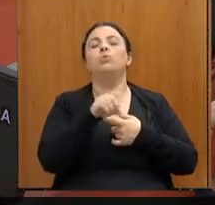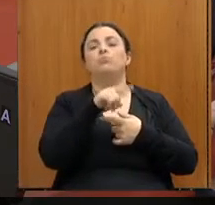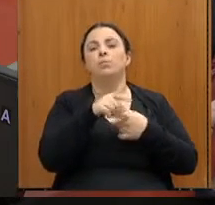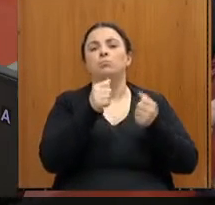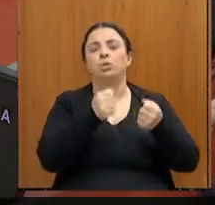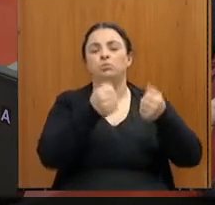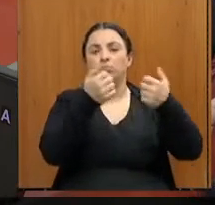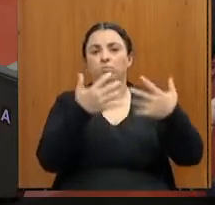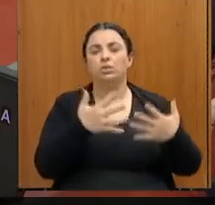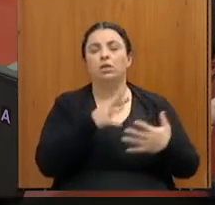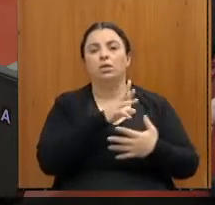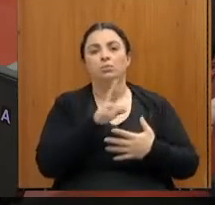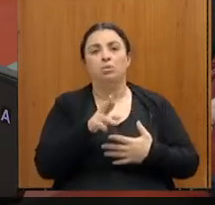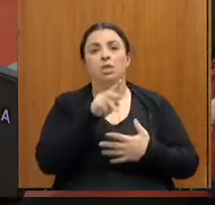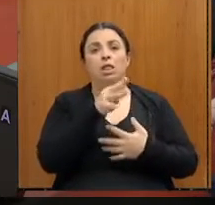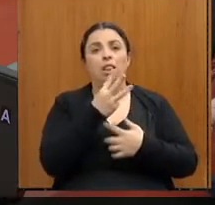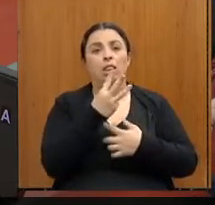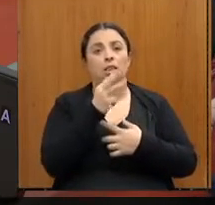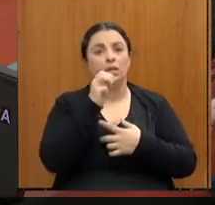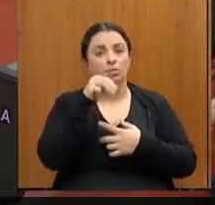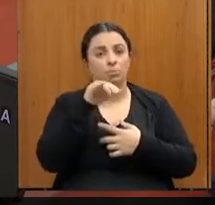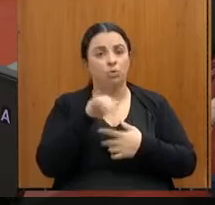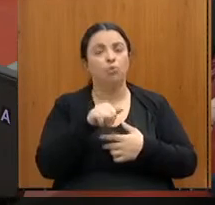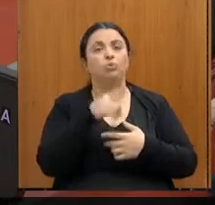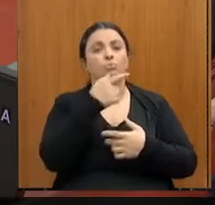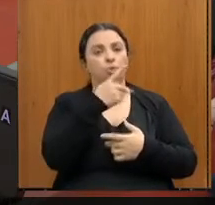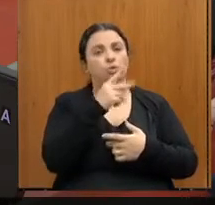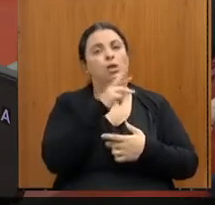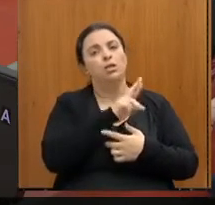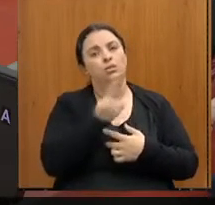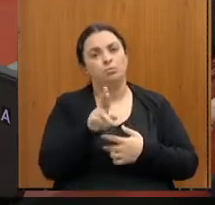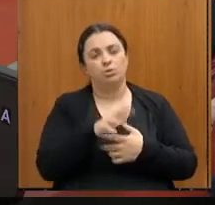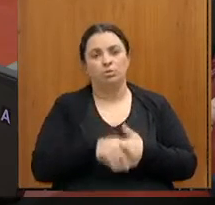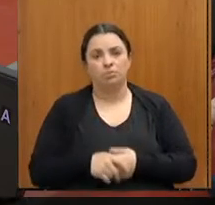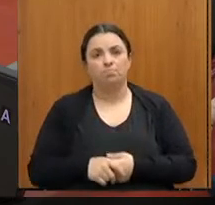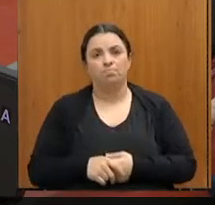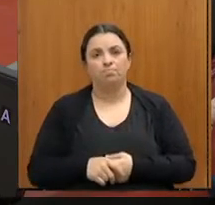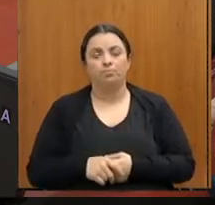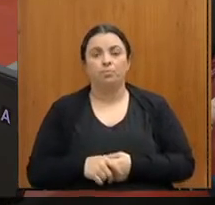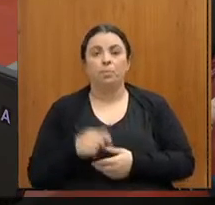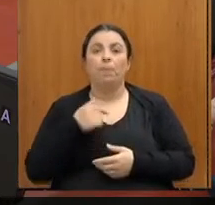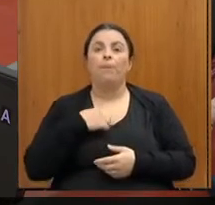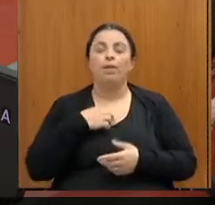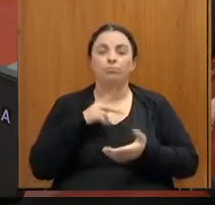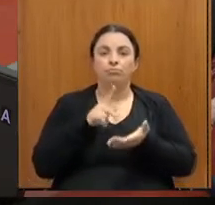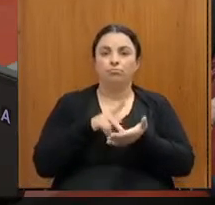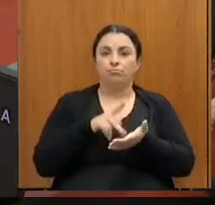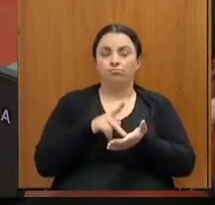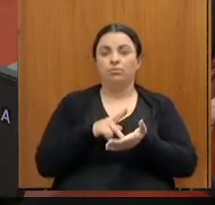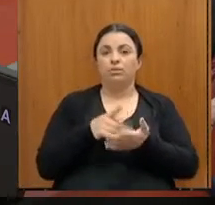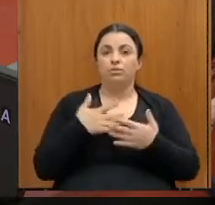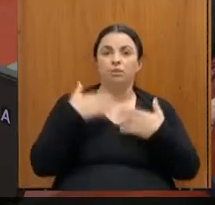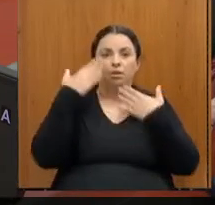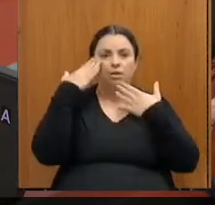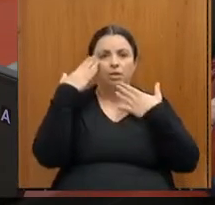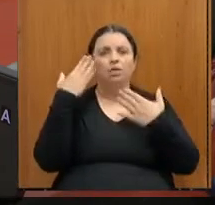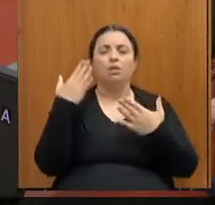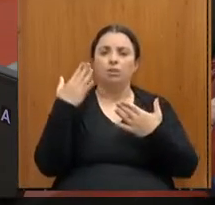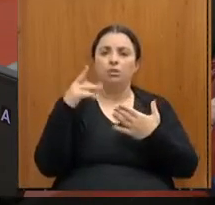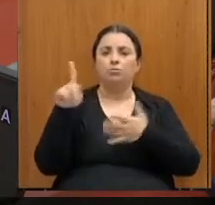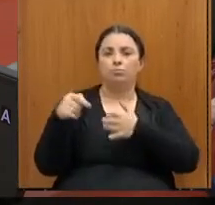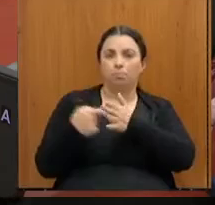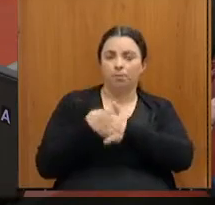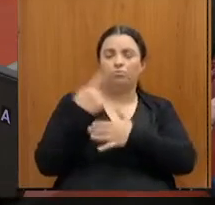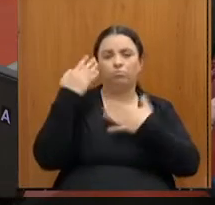o uso da palavra em até três minutos para suas interpelações e eu na verdade ele agradeço a